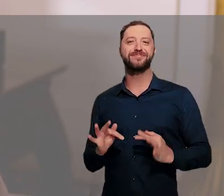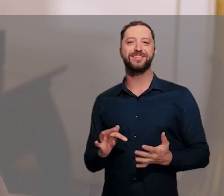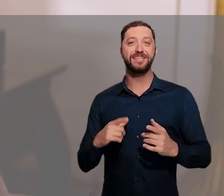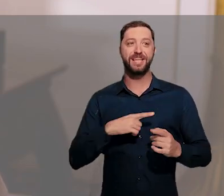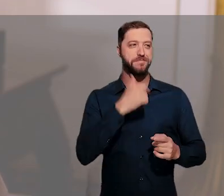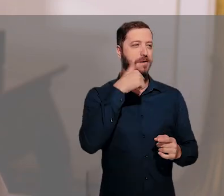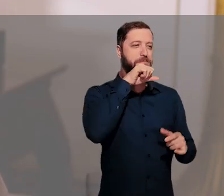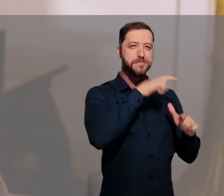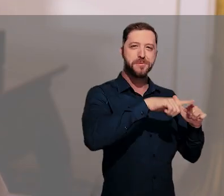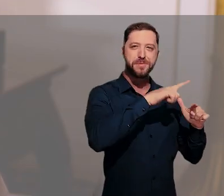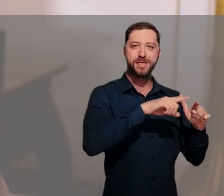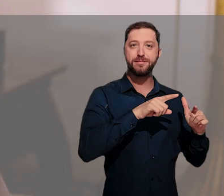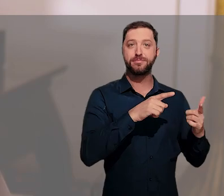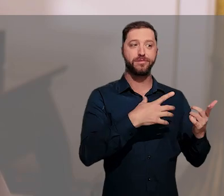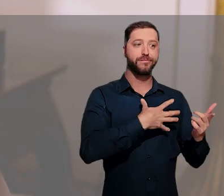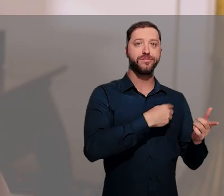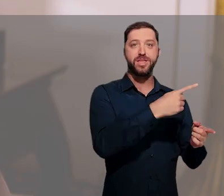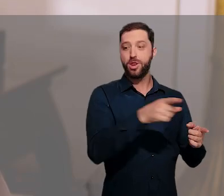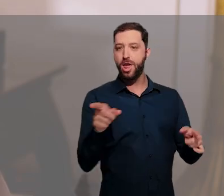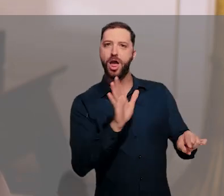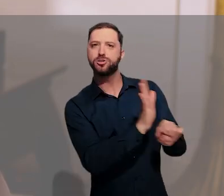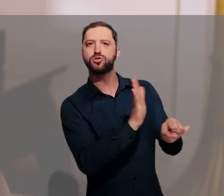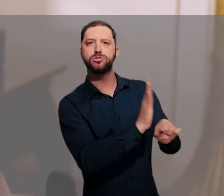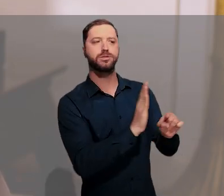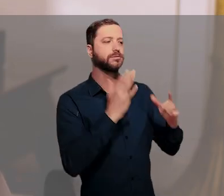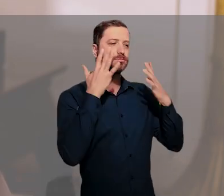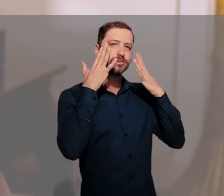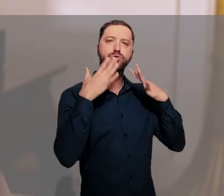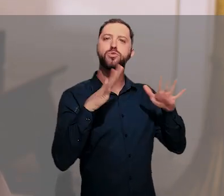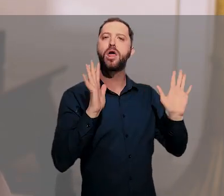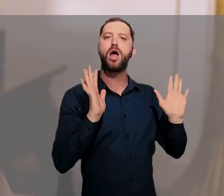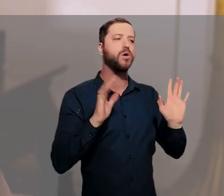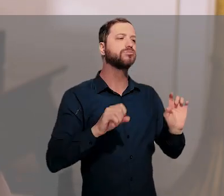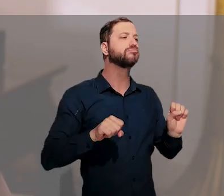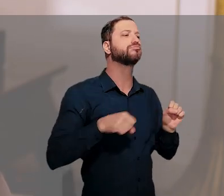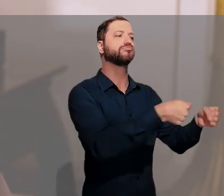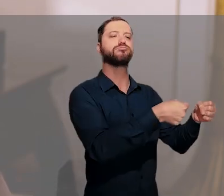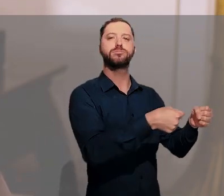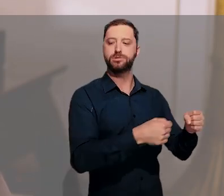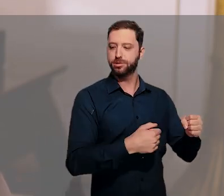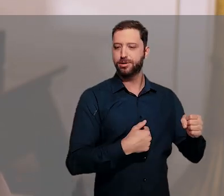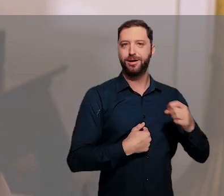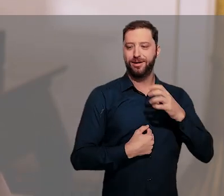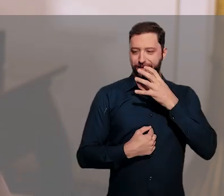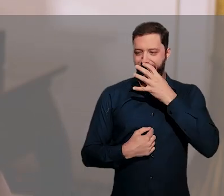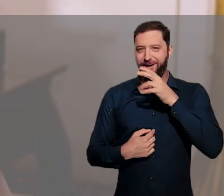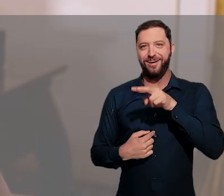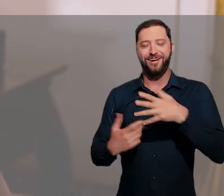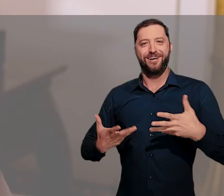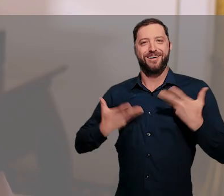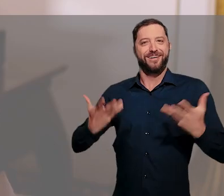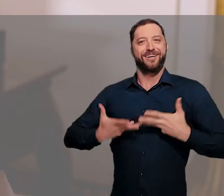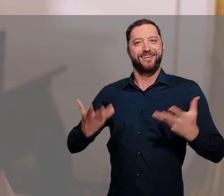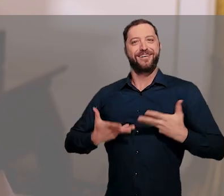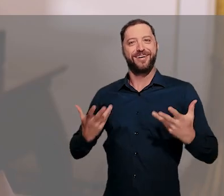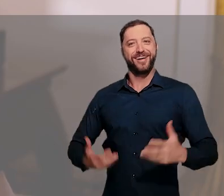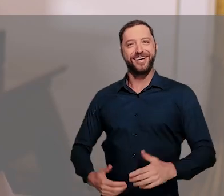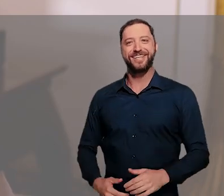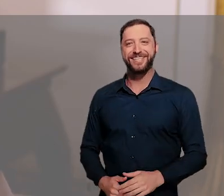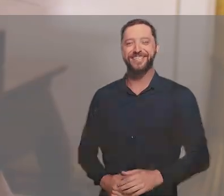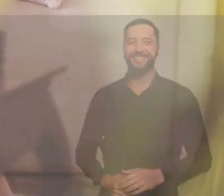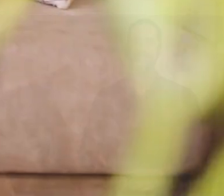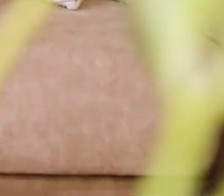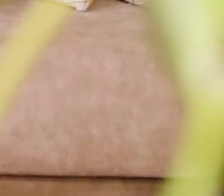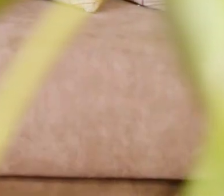eu escutei de uma mãe que o meu filho foi lá e defendeu a filha dela de uma maneira muito natural e espontânea. E me encheu meu coração